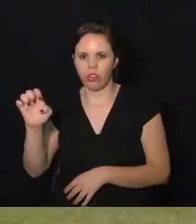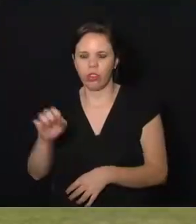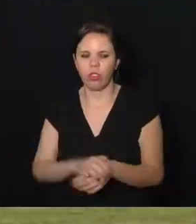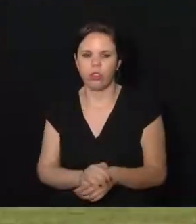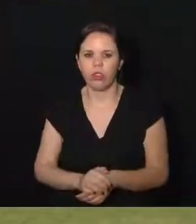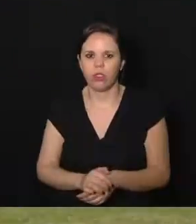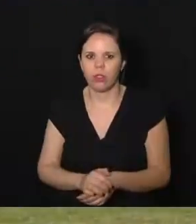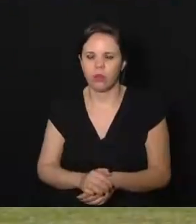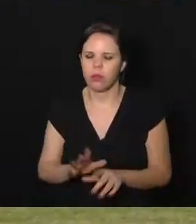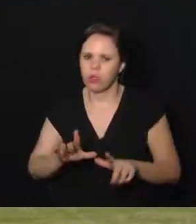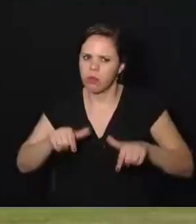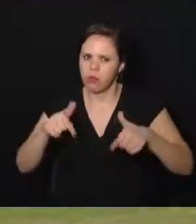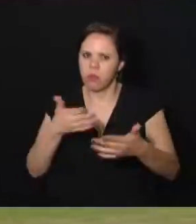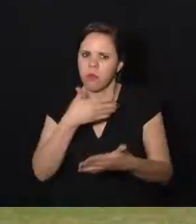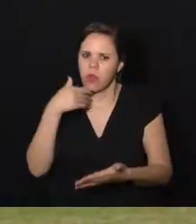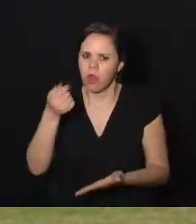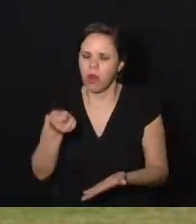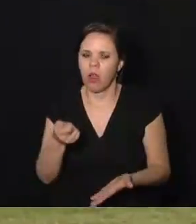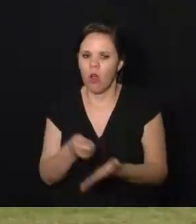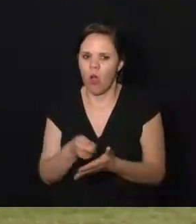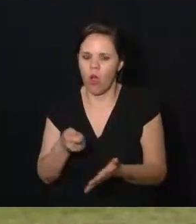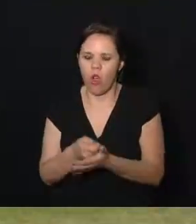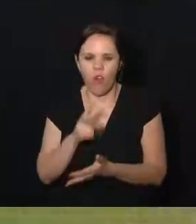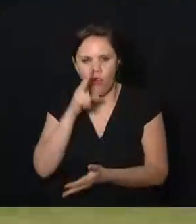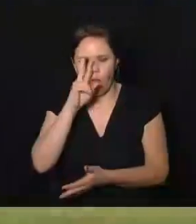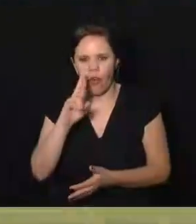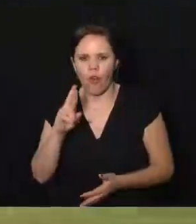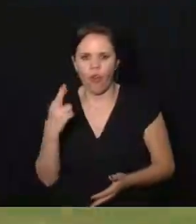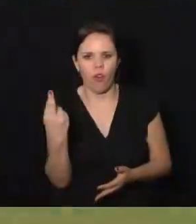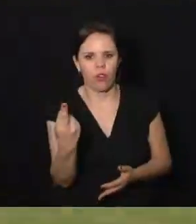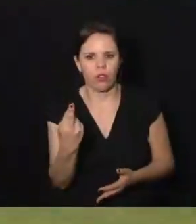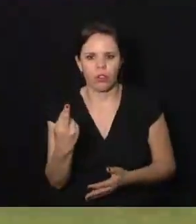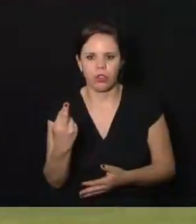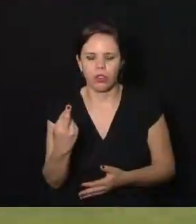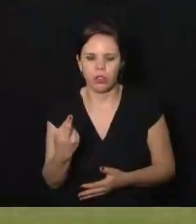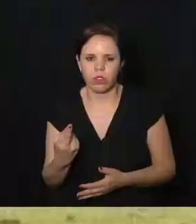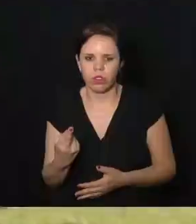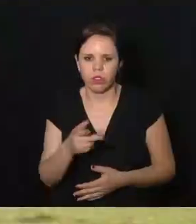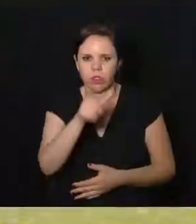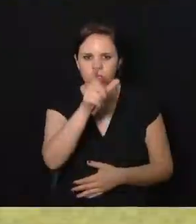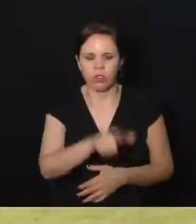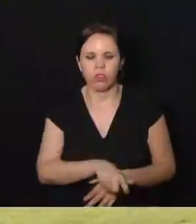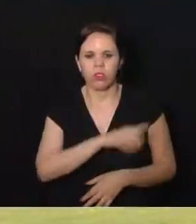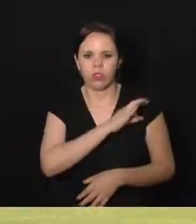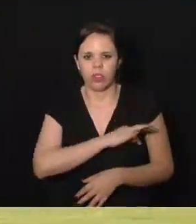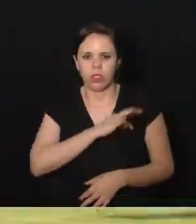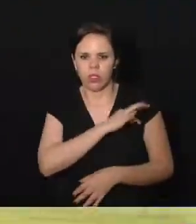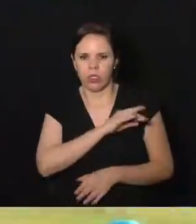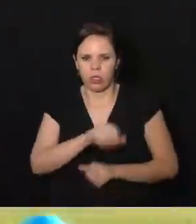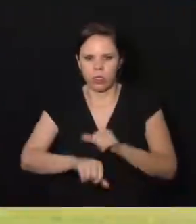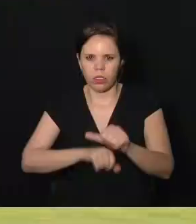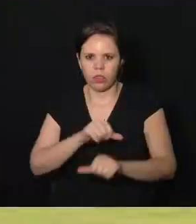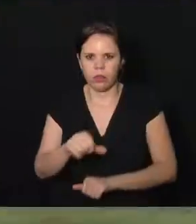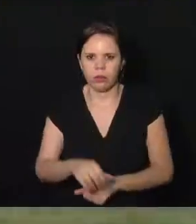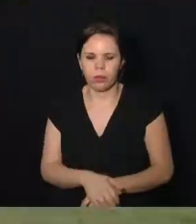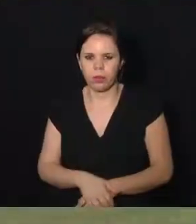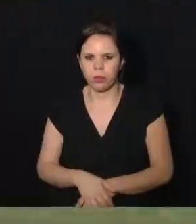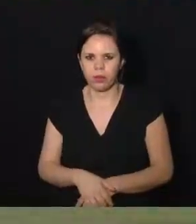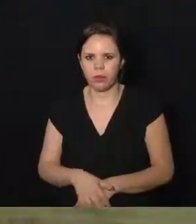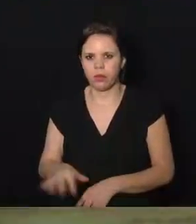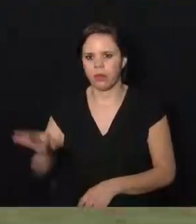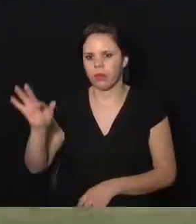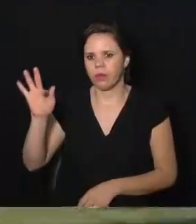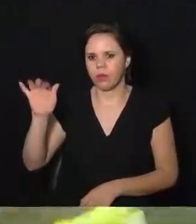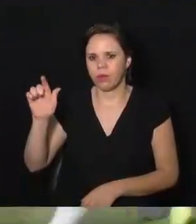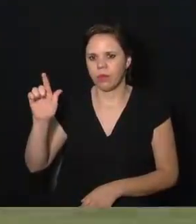que a cobrança não fique mais forte por resultados. O treinador deve fazer mudanças. Fagner no lugar